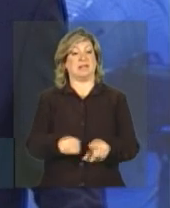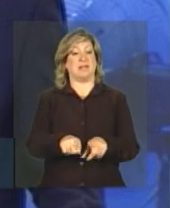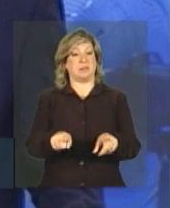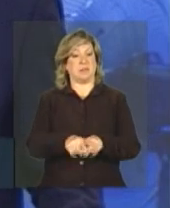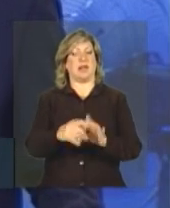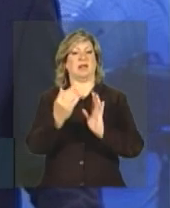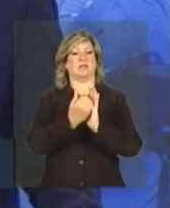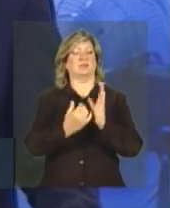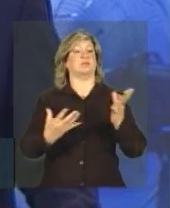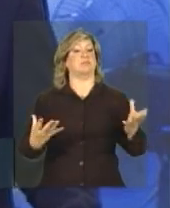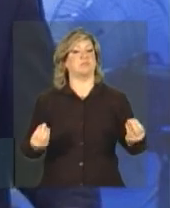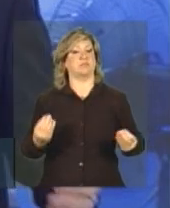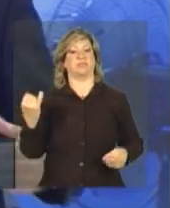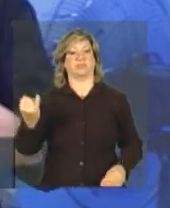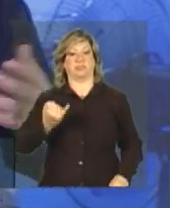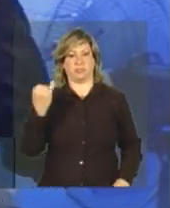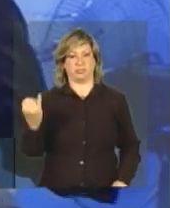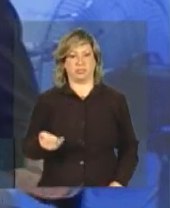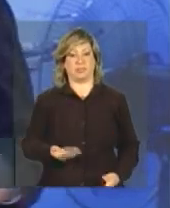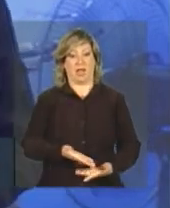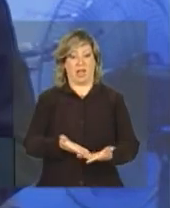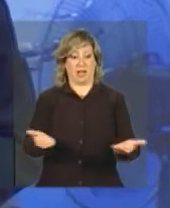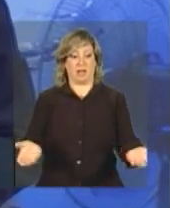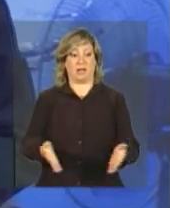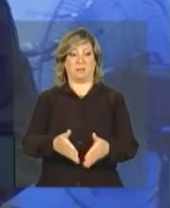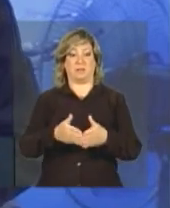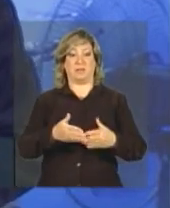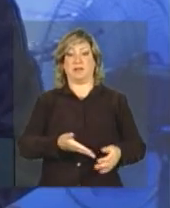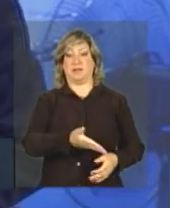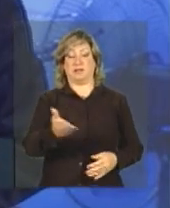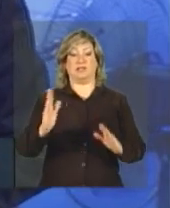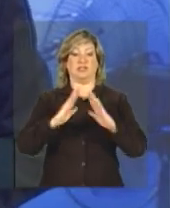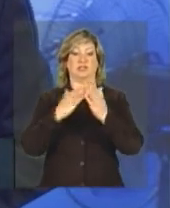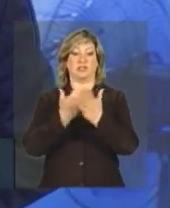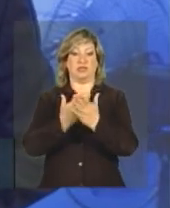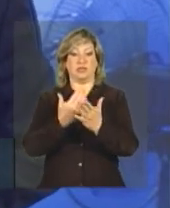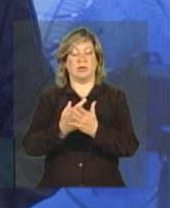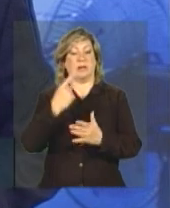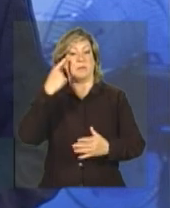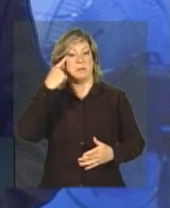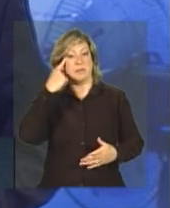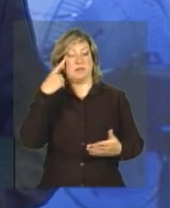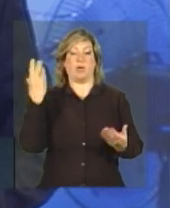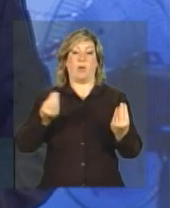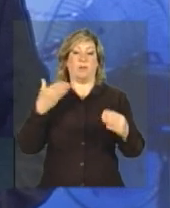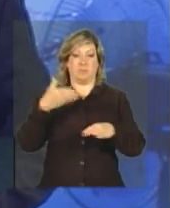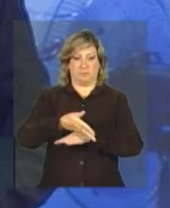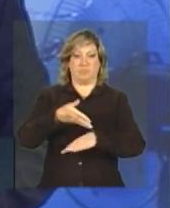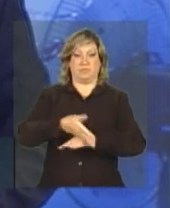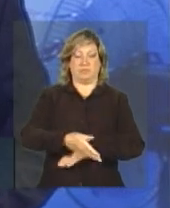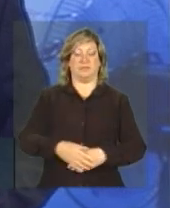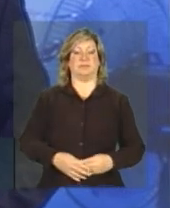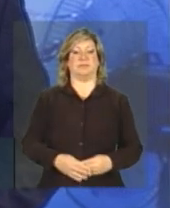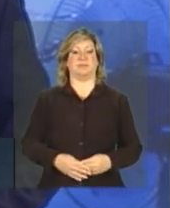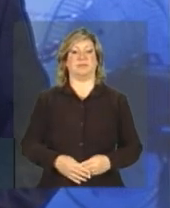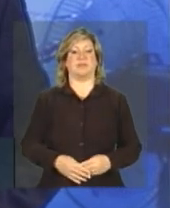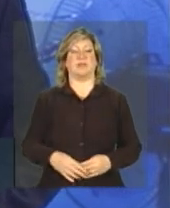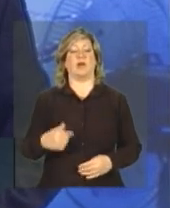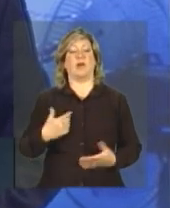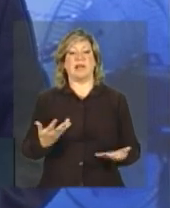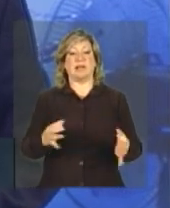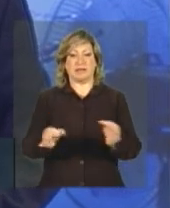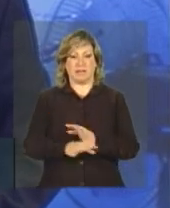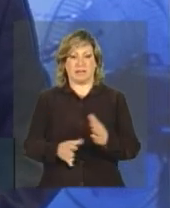é uma agenda muito importante, está aqui a conclamação para que as escolas se mobilizem e participem. Presidente, eu queria